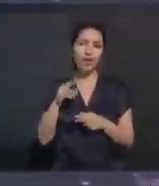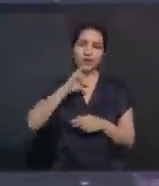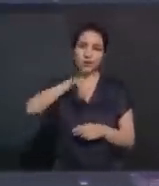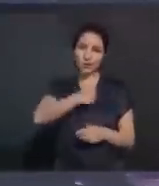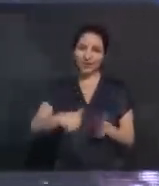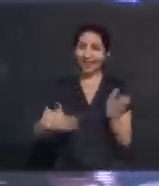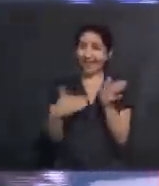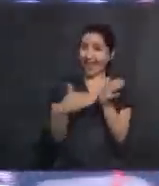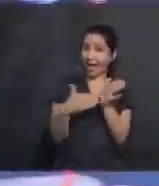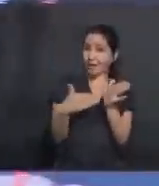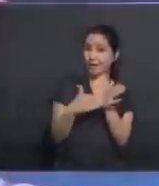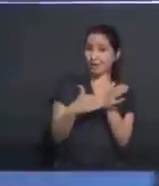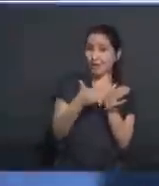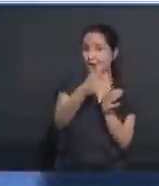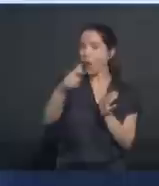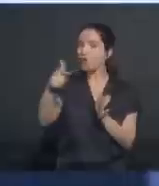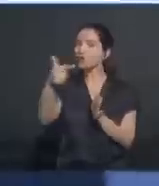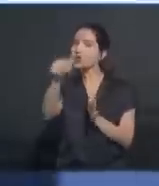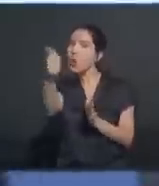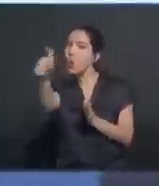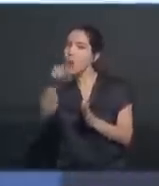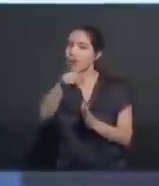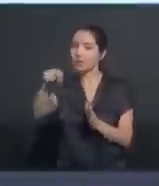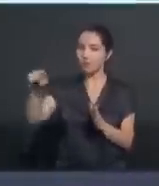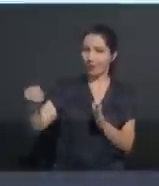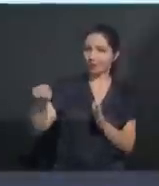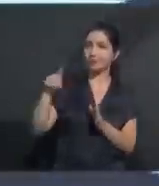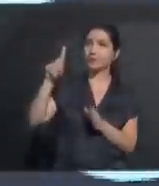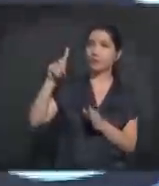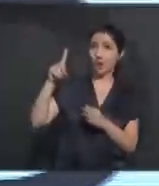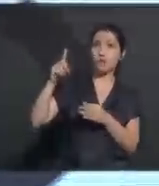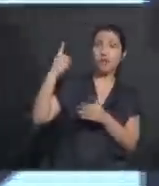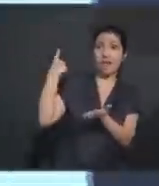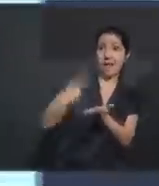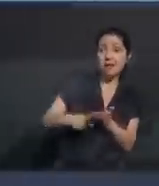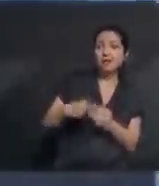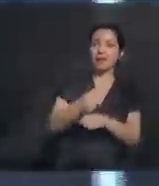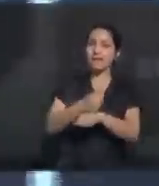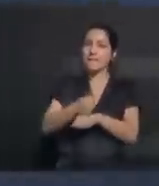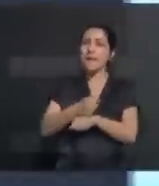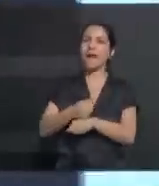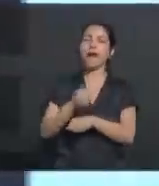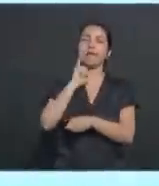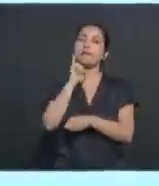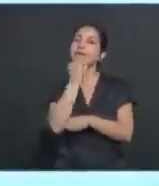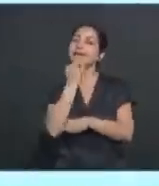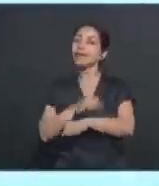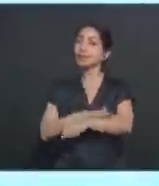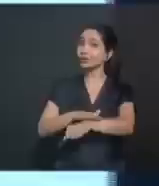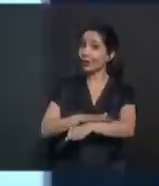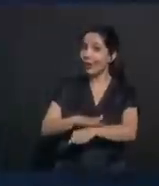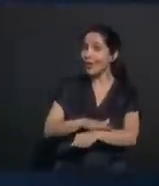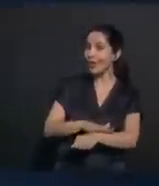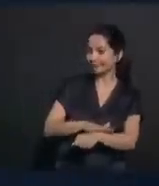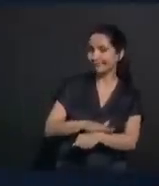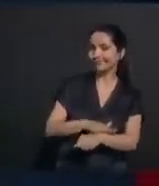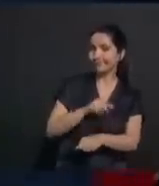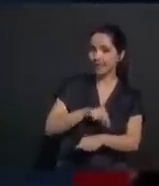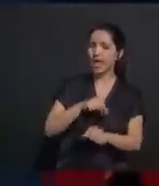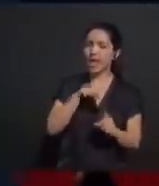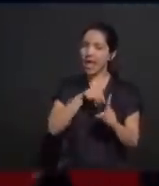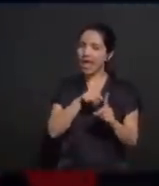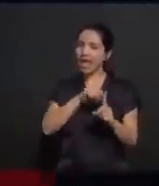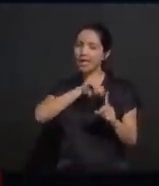irmãos. O pai dele, Jacó. Deus tinha uma aliança com Abraão, com Isaac e com Jacó. E o Zé, como era o